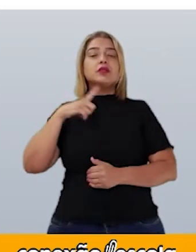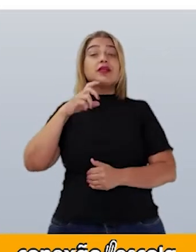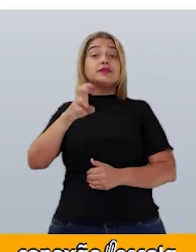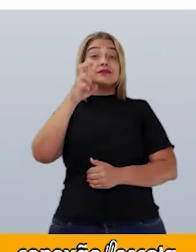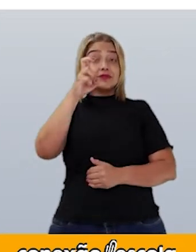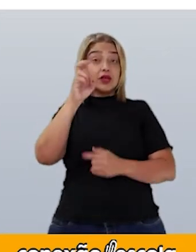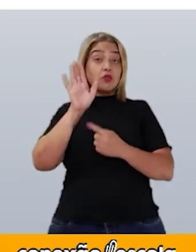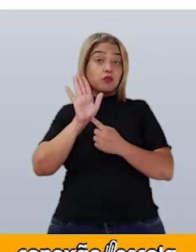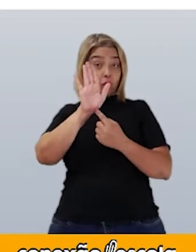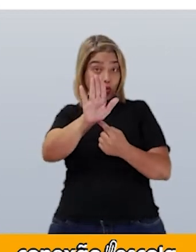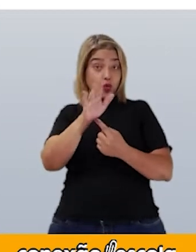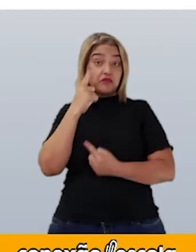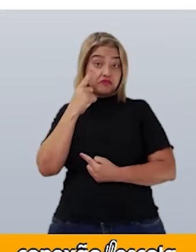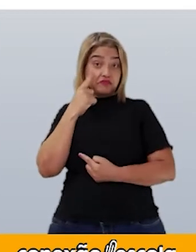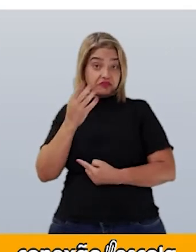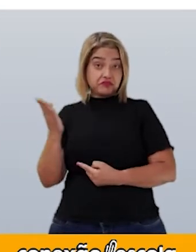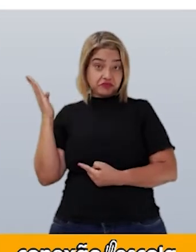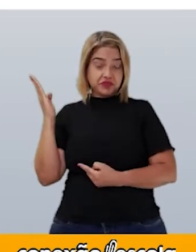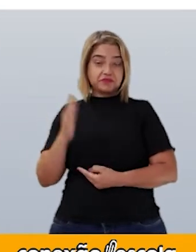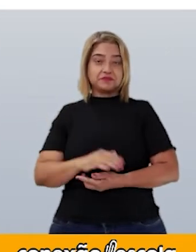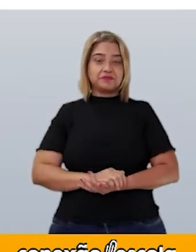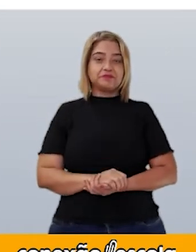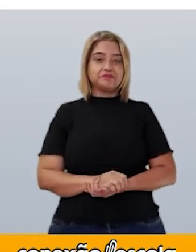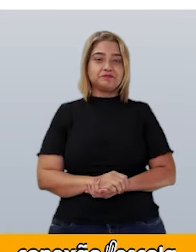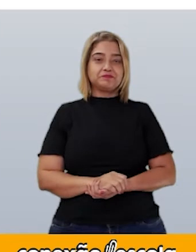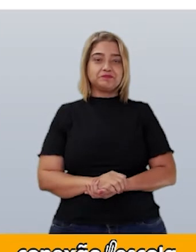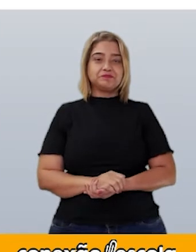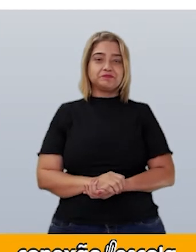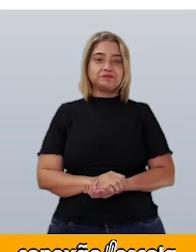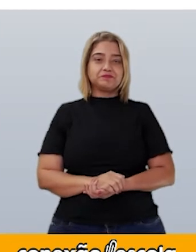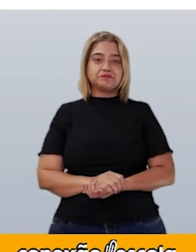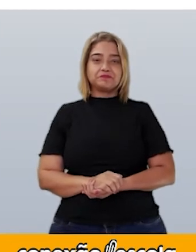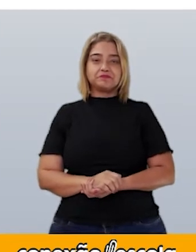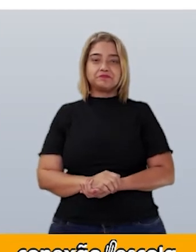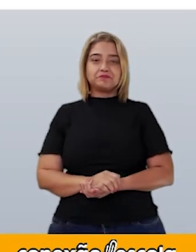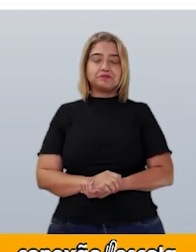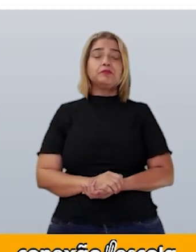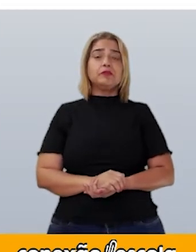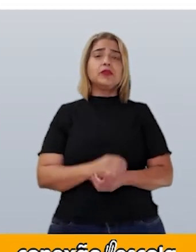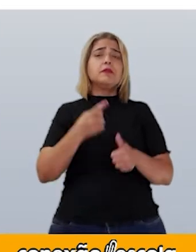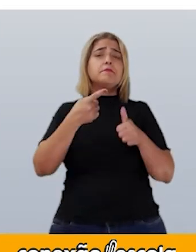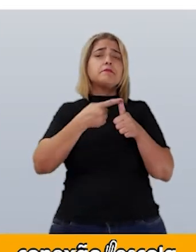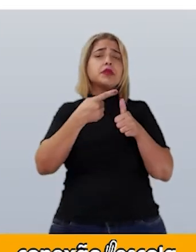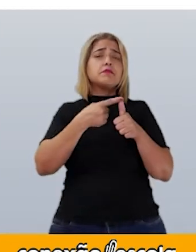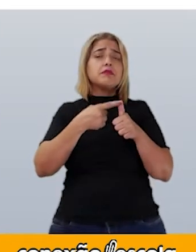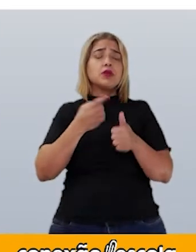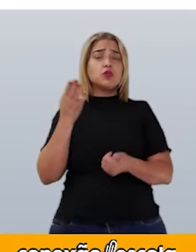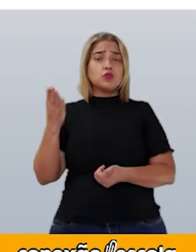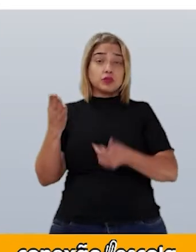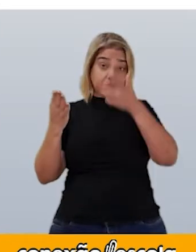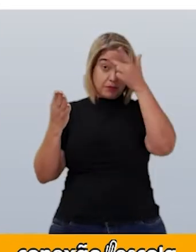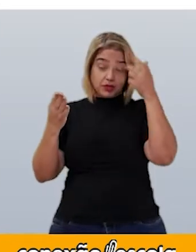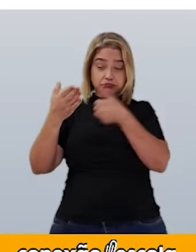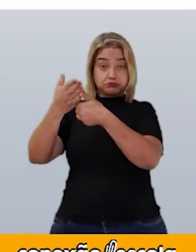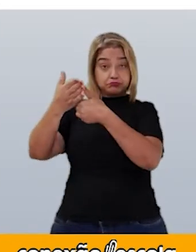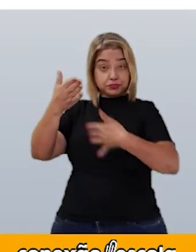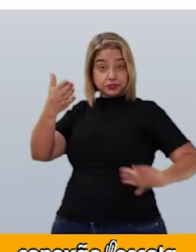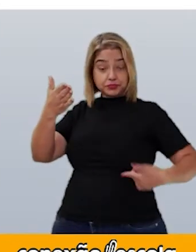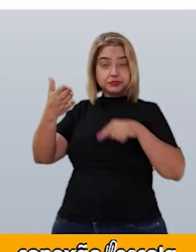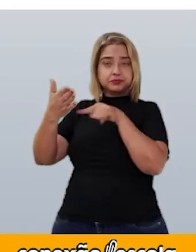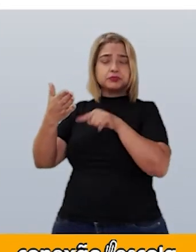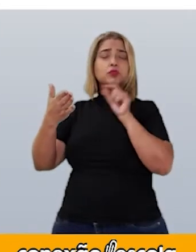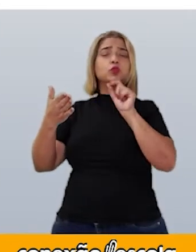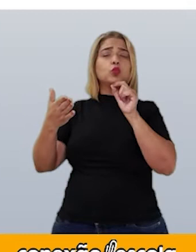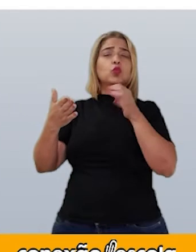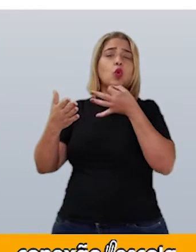desses comentários para nós analisarmos. Veja só. O primeiro usuário comentou,